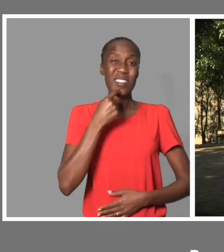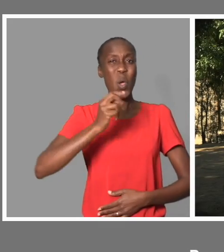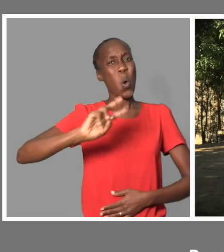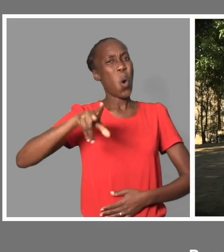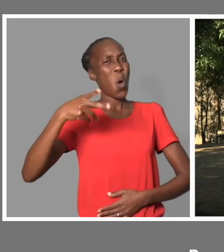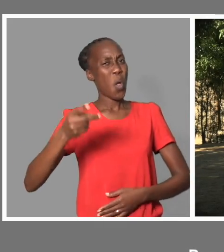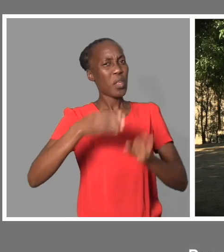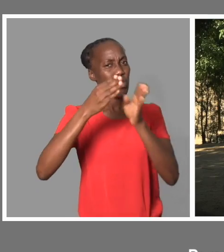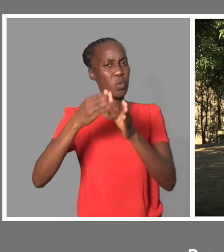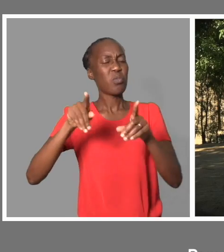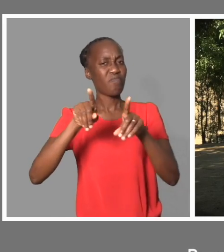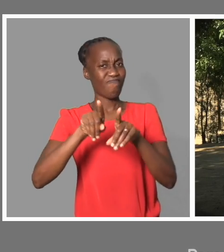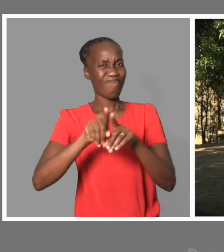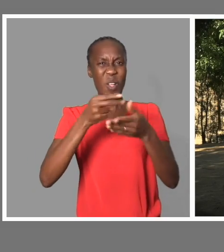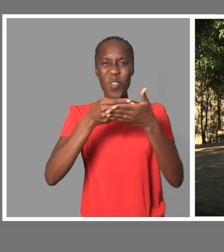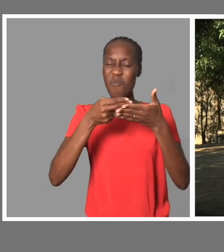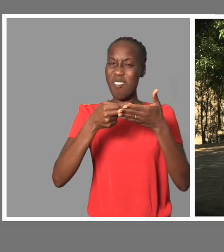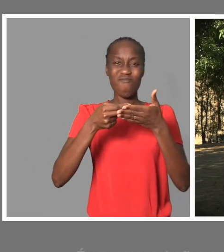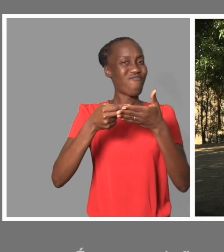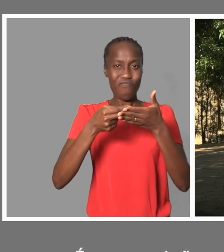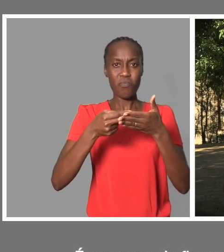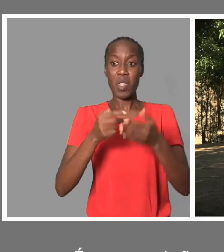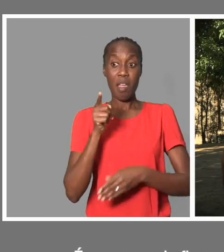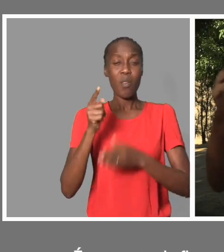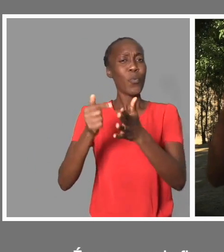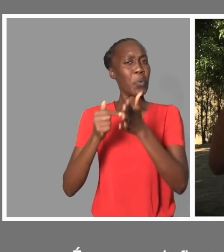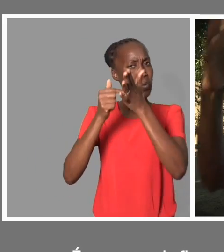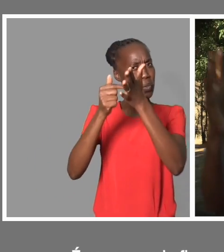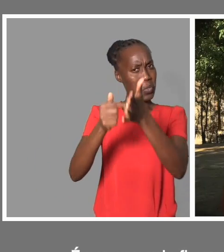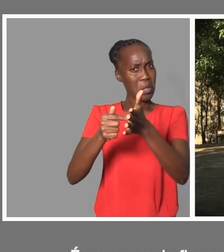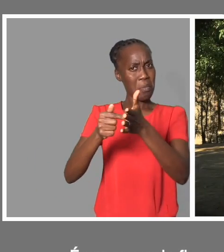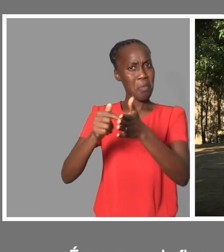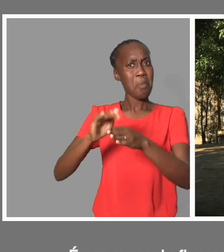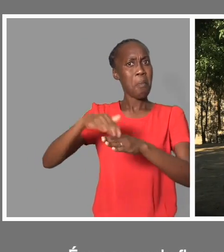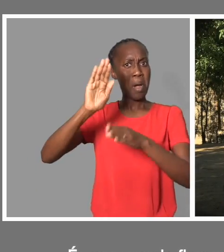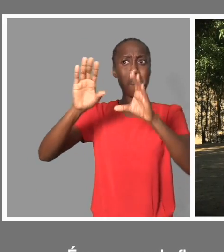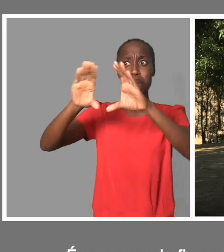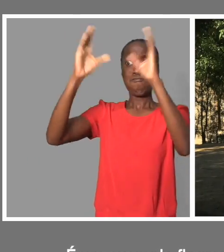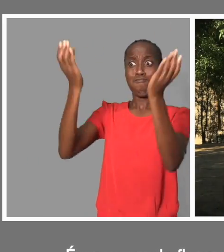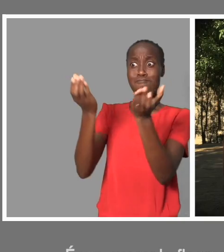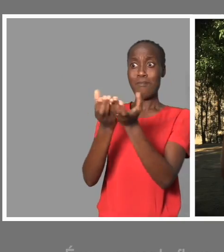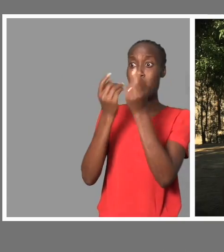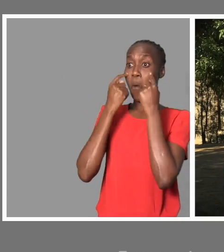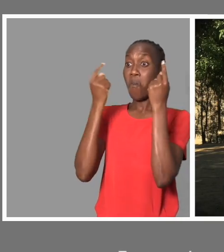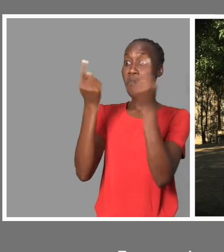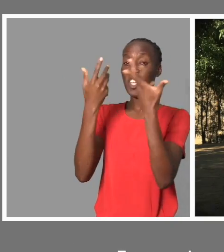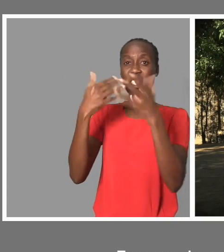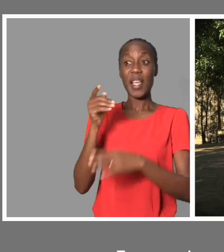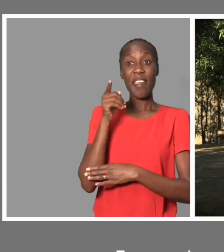Para não citar outros. É um exemplo flagrante que todo mundo acompanha. E